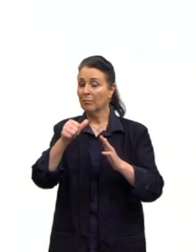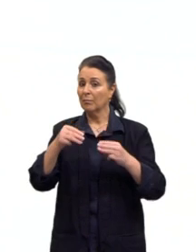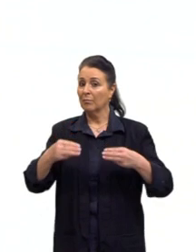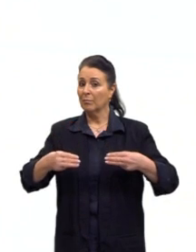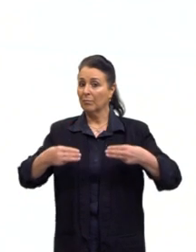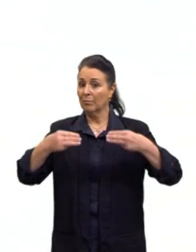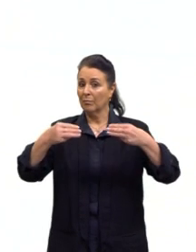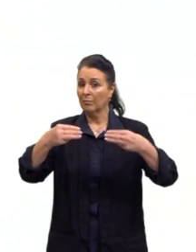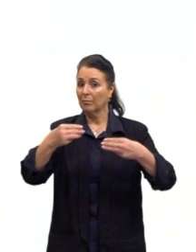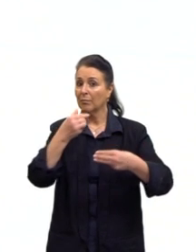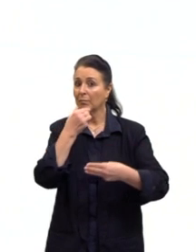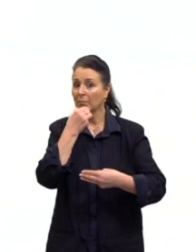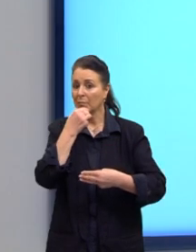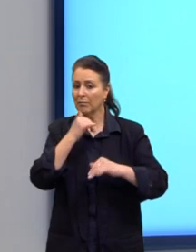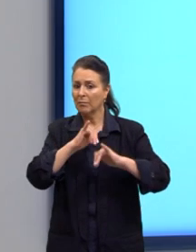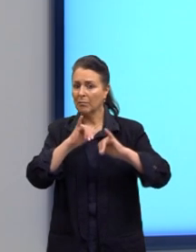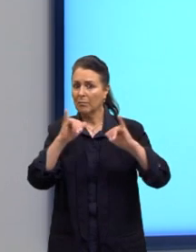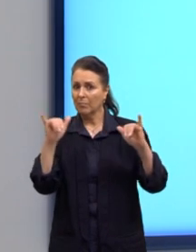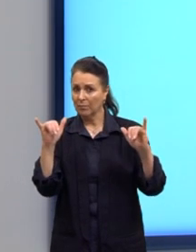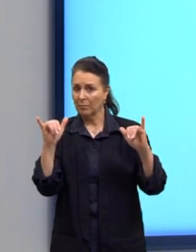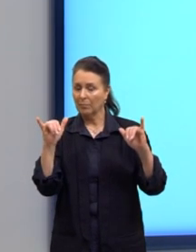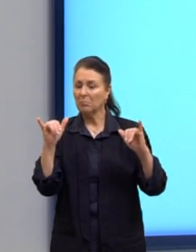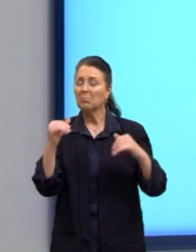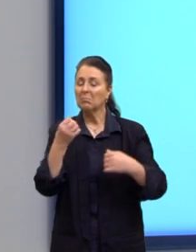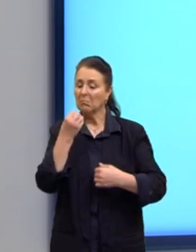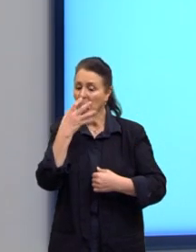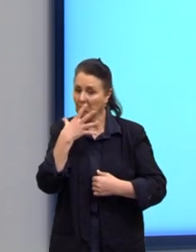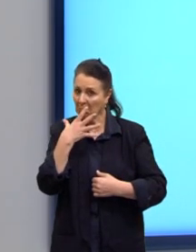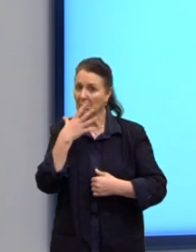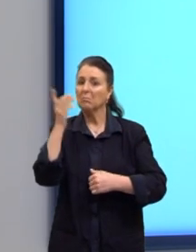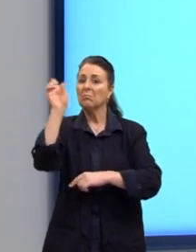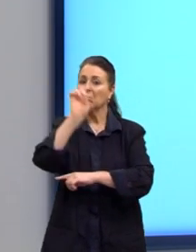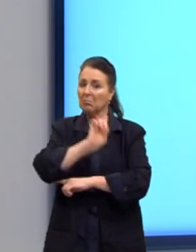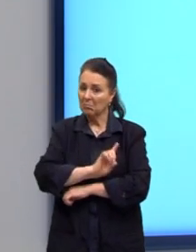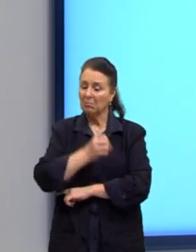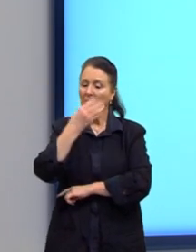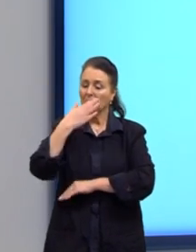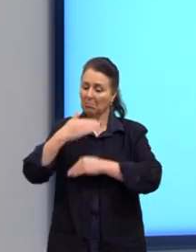com que o dia tinha se desenvolvido ok